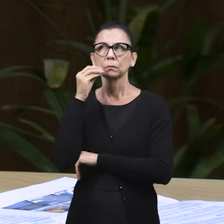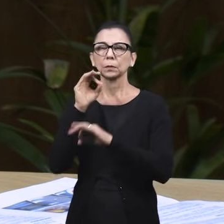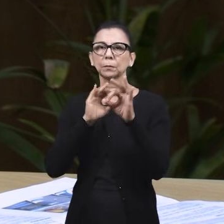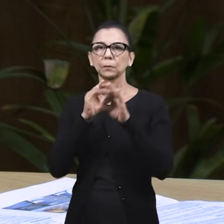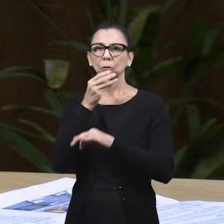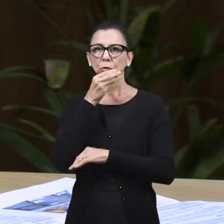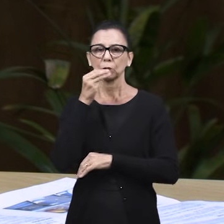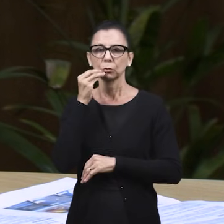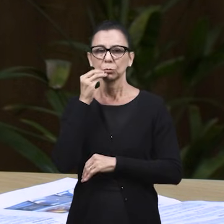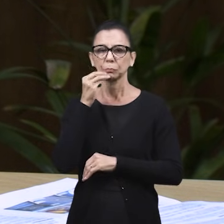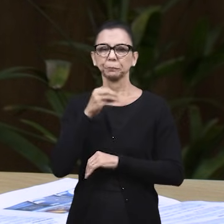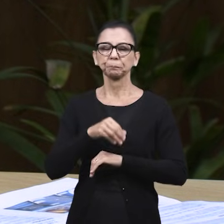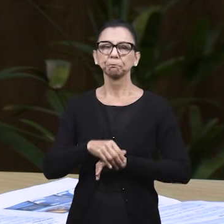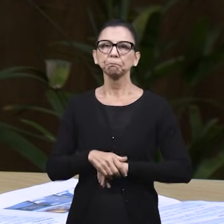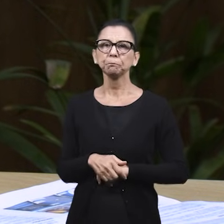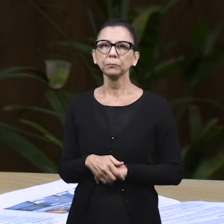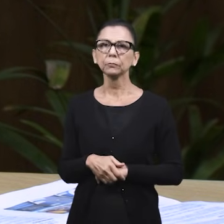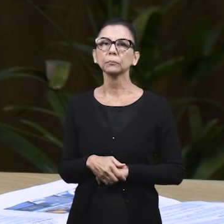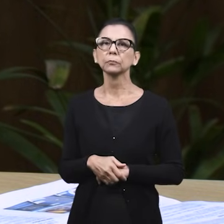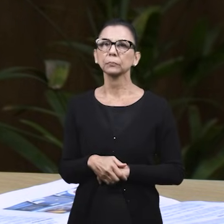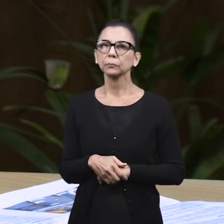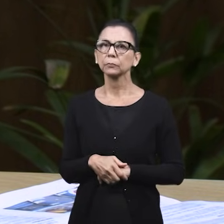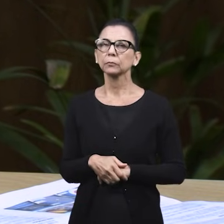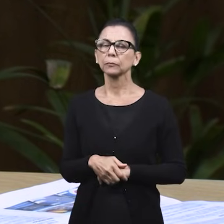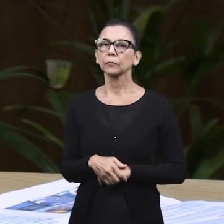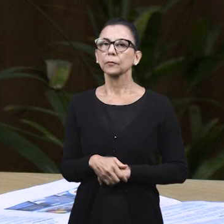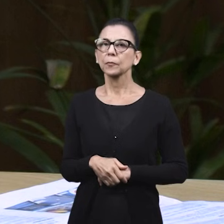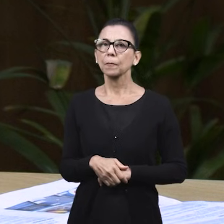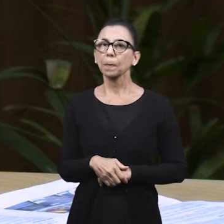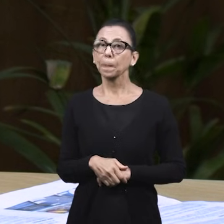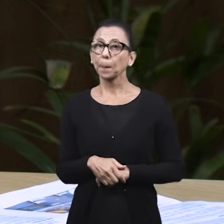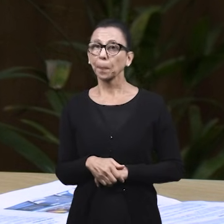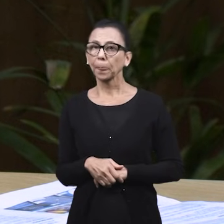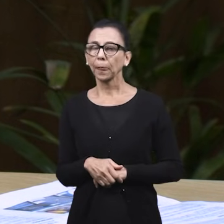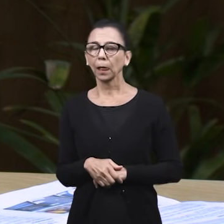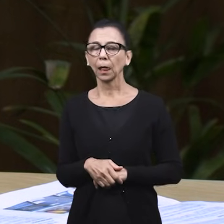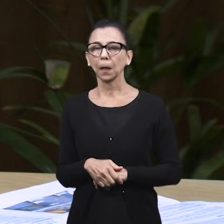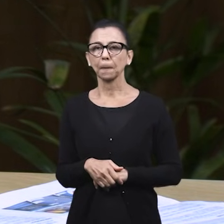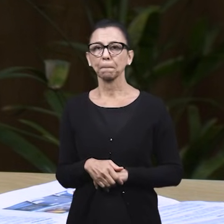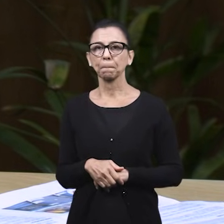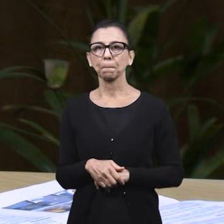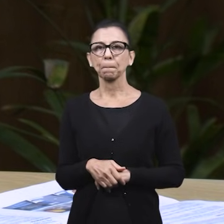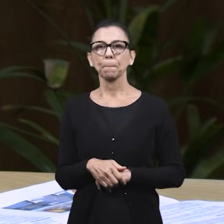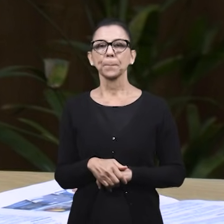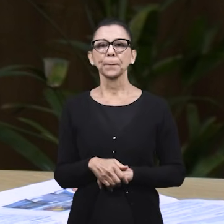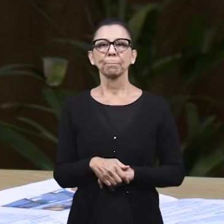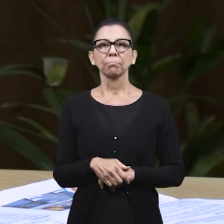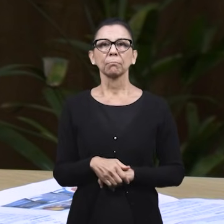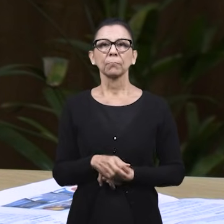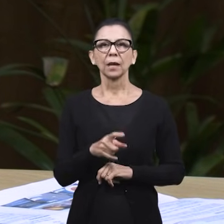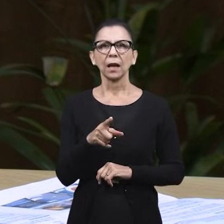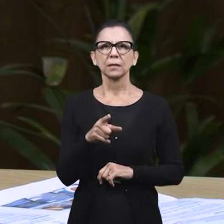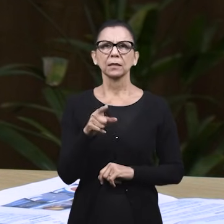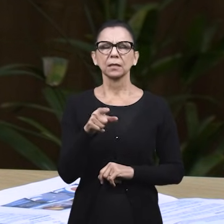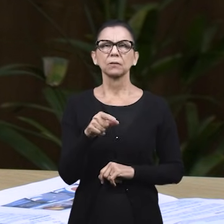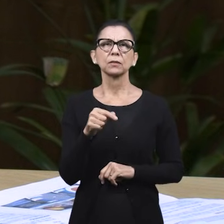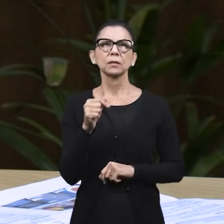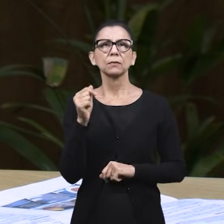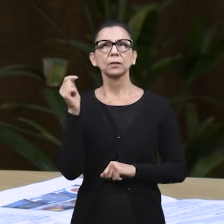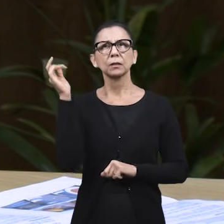O Senhor passou a falar. Porque havia algum cuidado, porque às vezes distrai. Você distrai, às vezes fica um